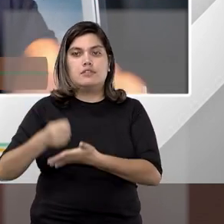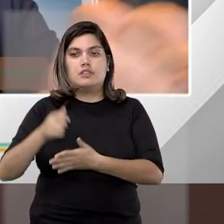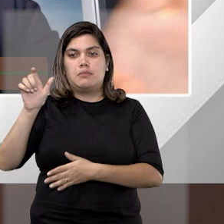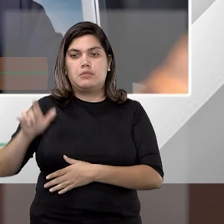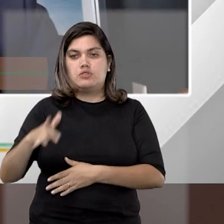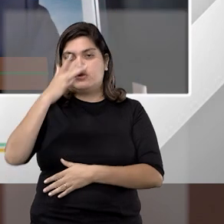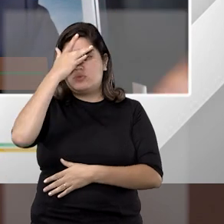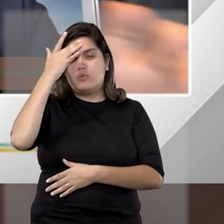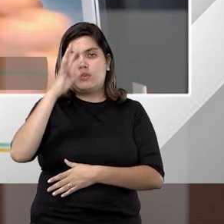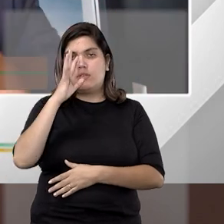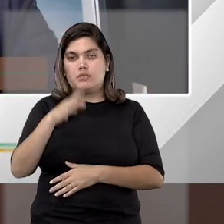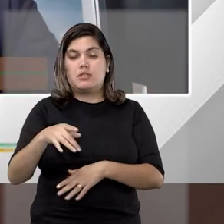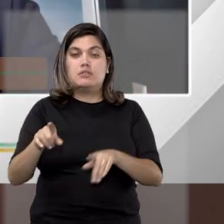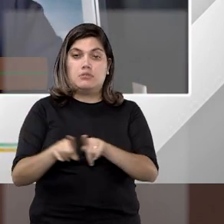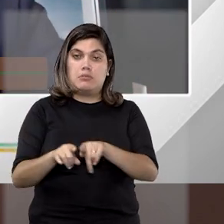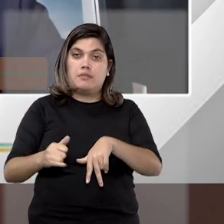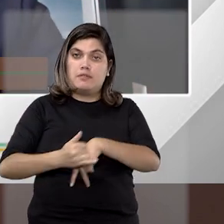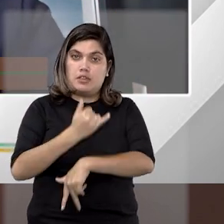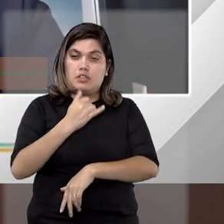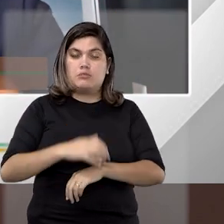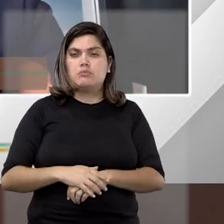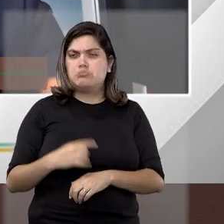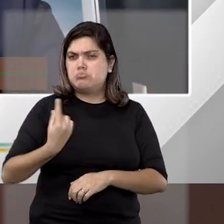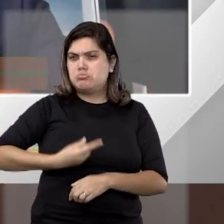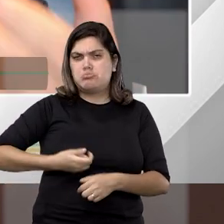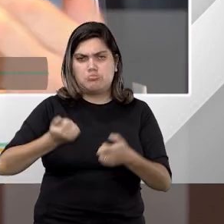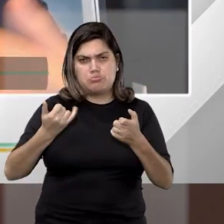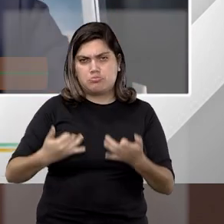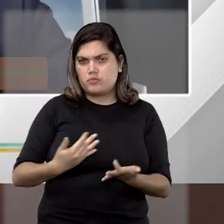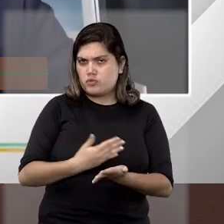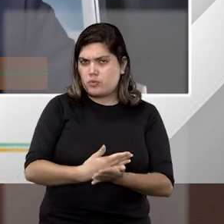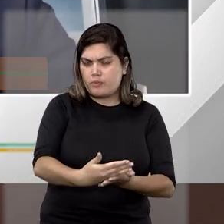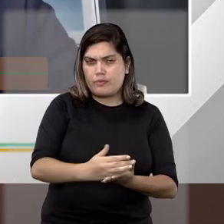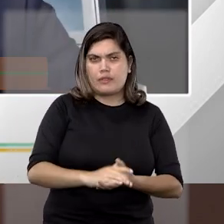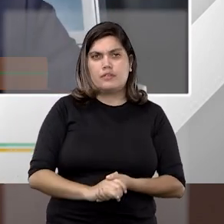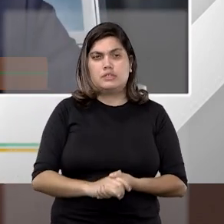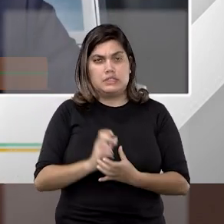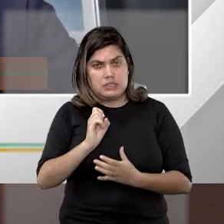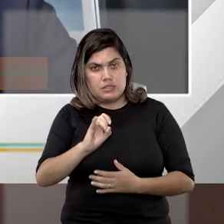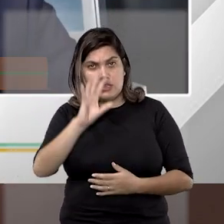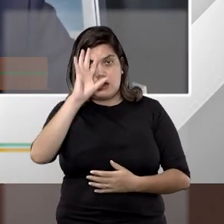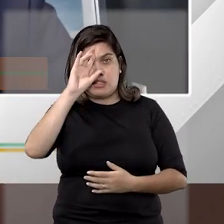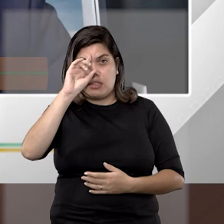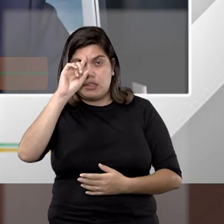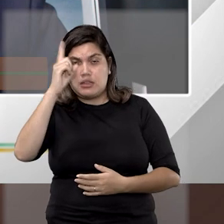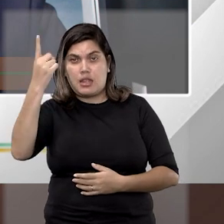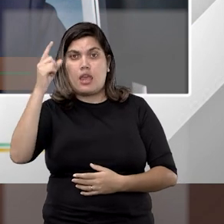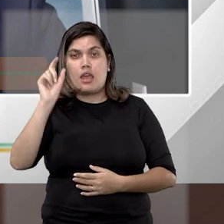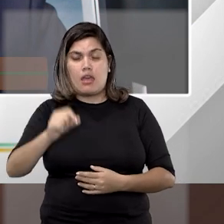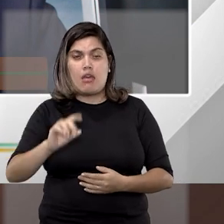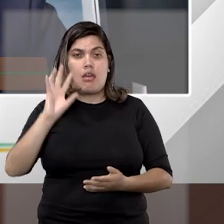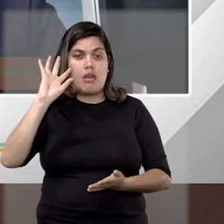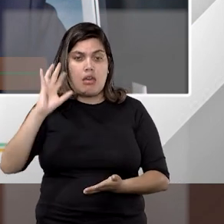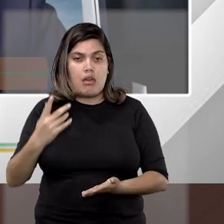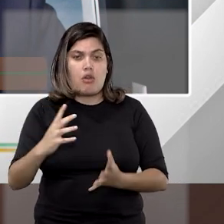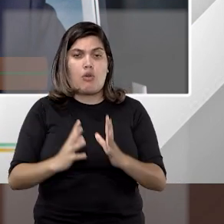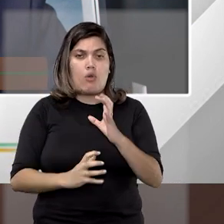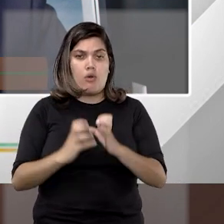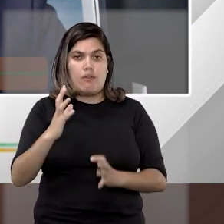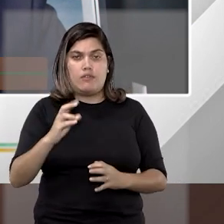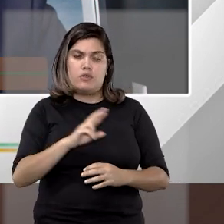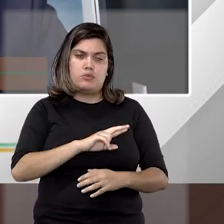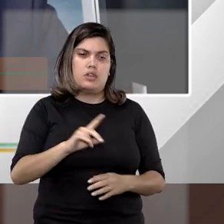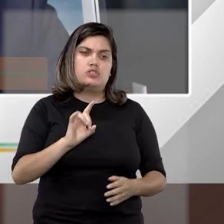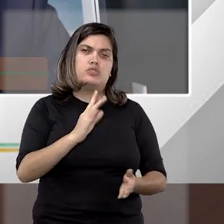o destino do acusado e da vítima como nós falamos inicialmente se a ideia é resolver o conflito